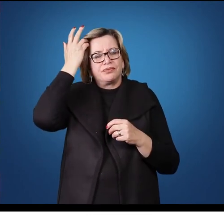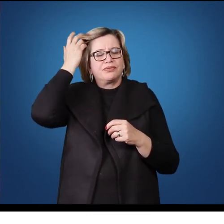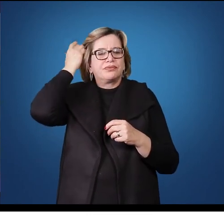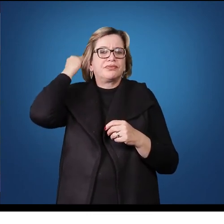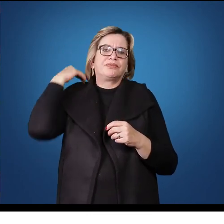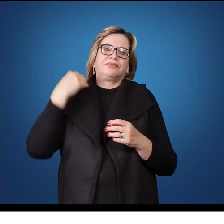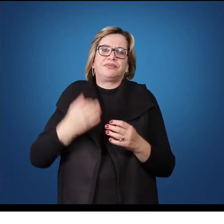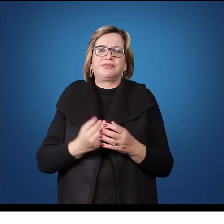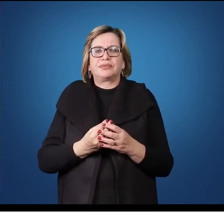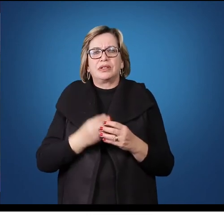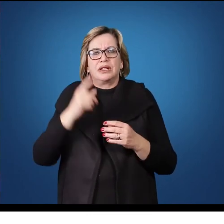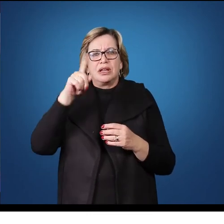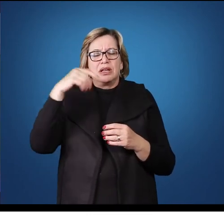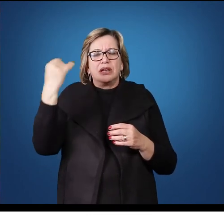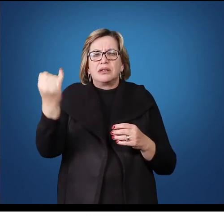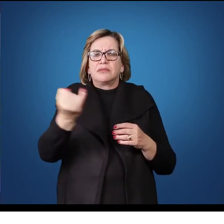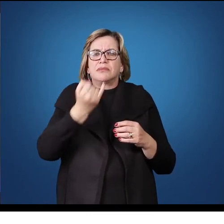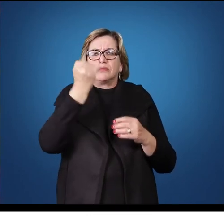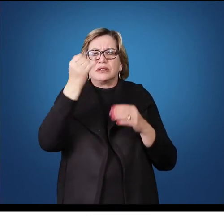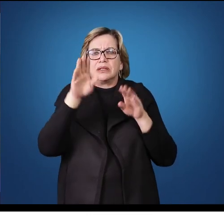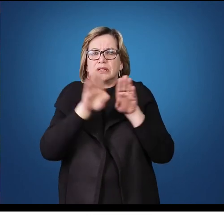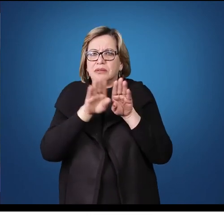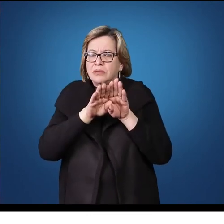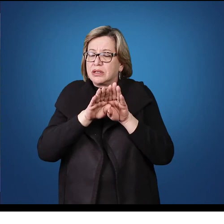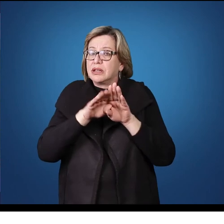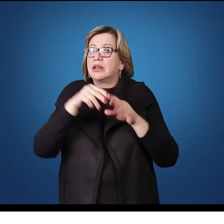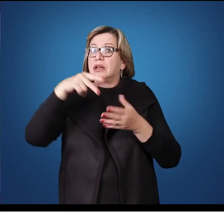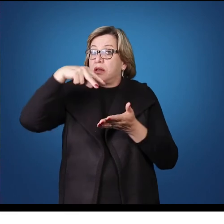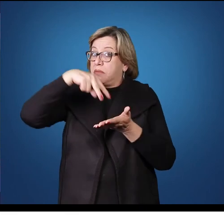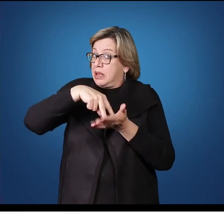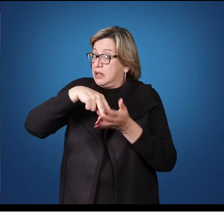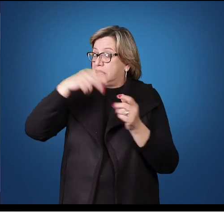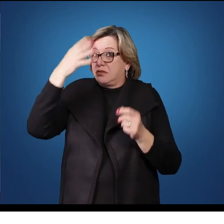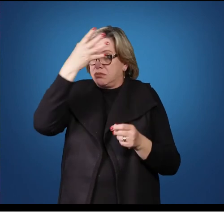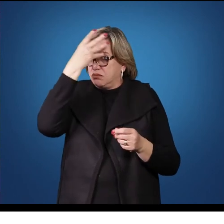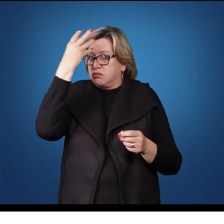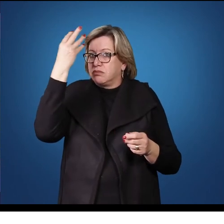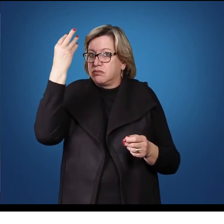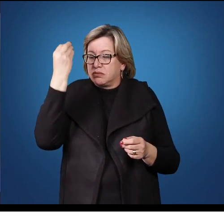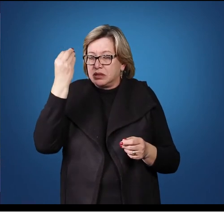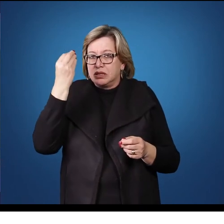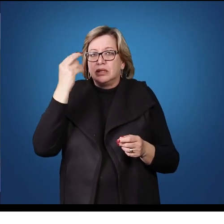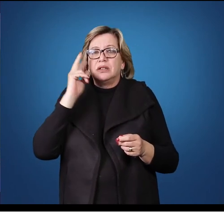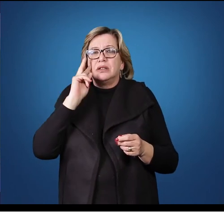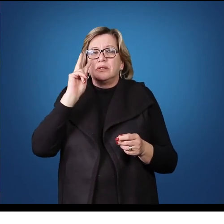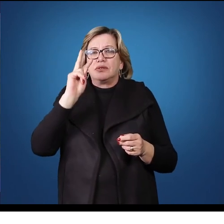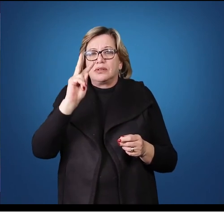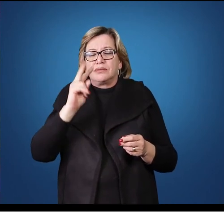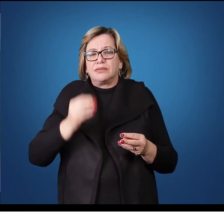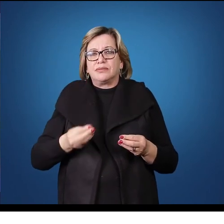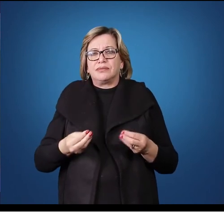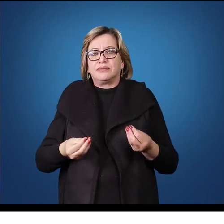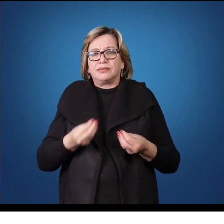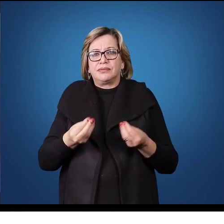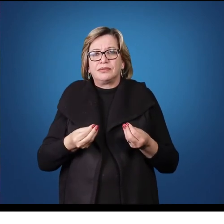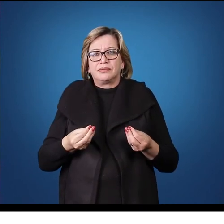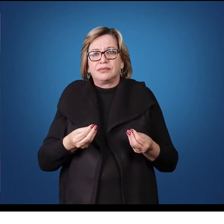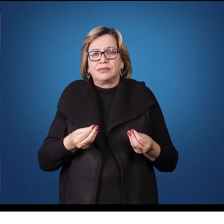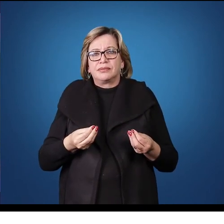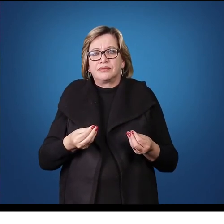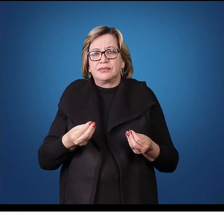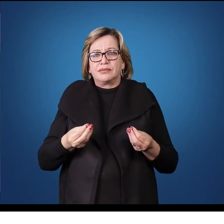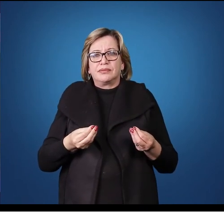cima. Importante também a perna contrária à frente, o lançamento à frente da cabeça também, uma